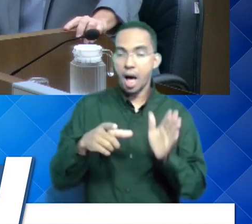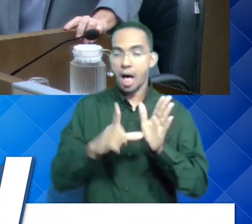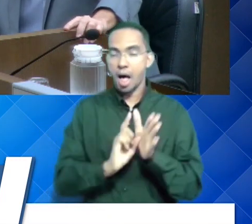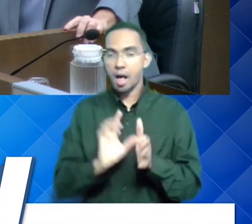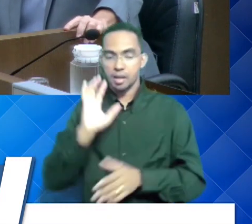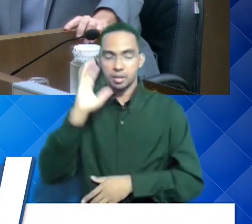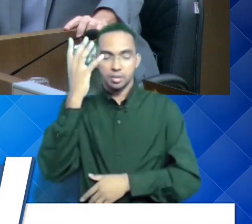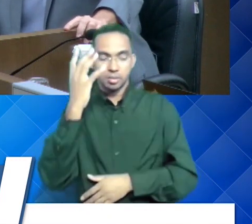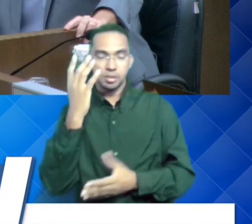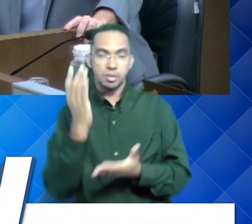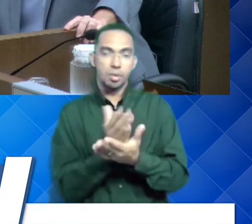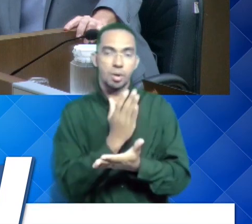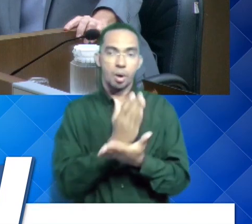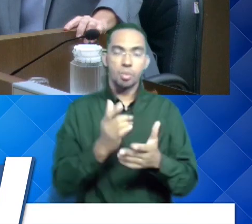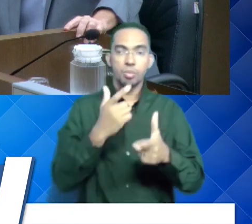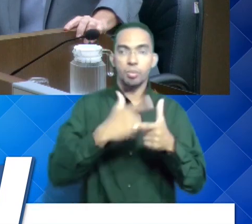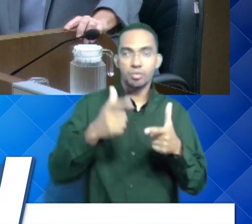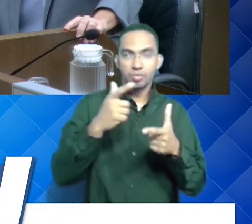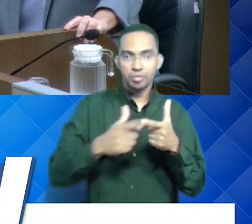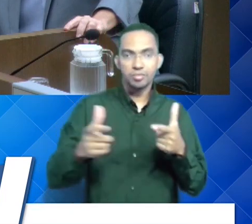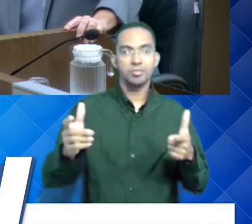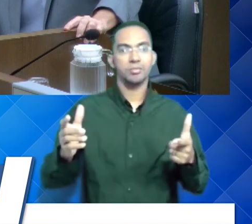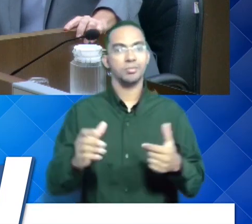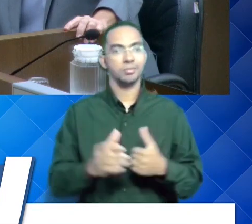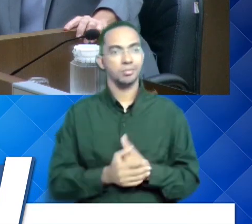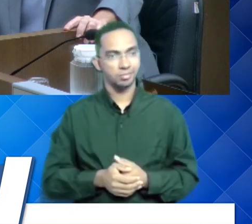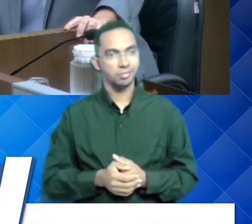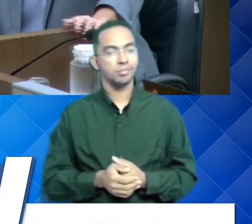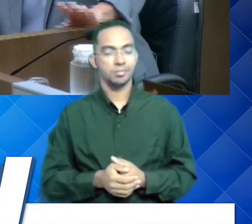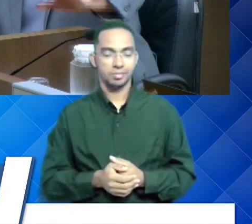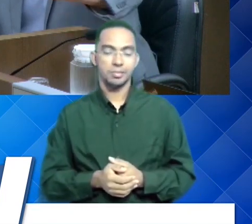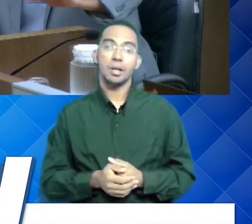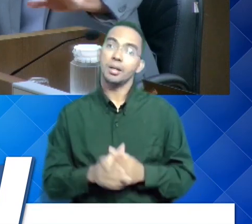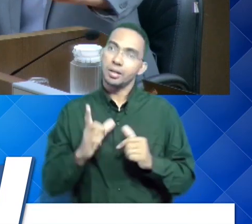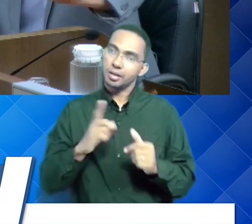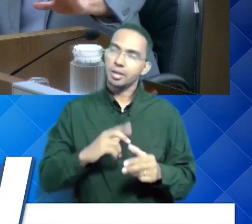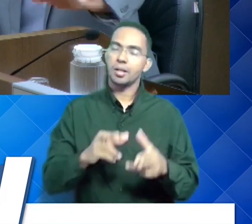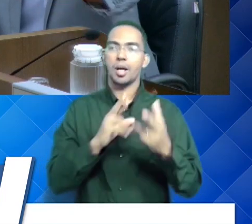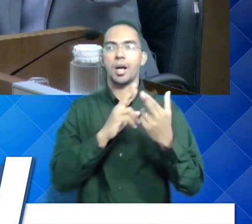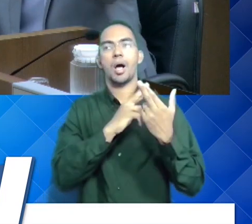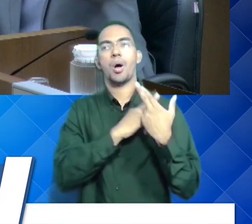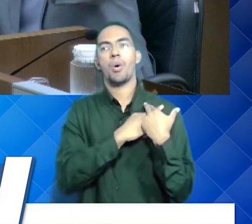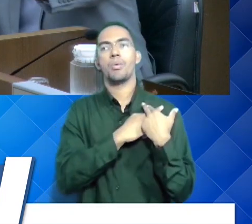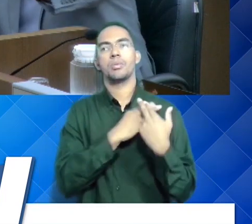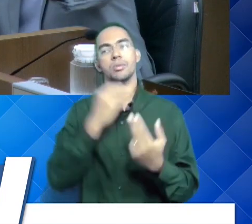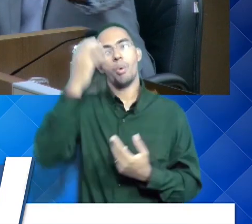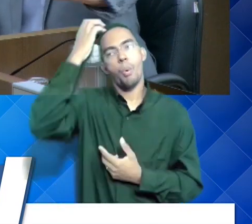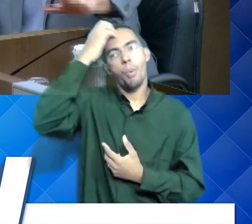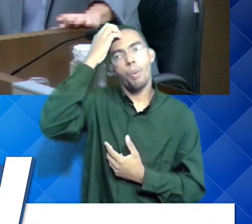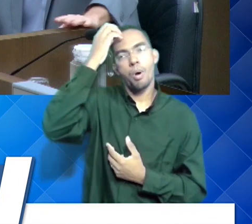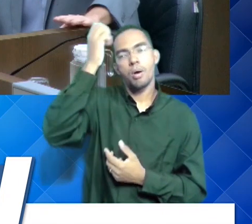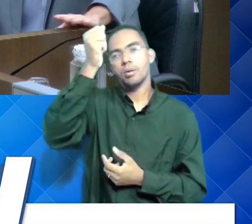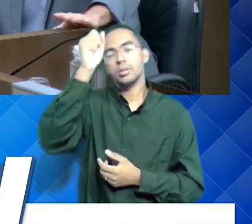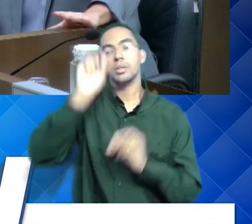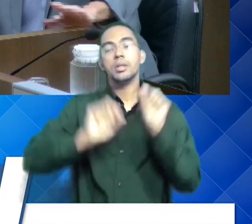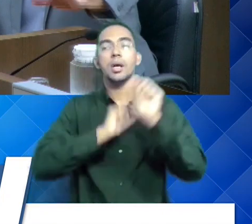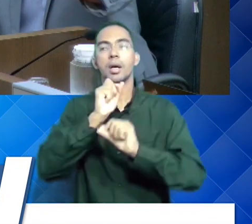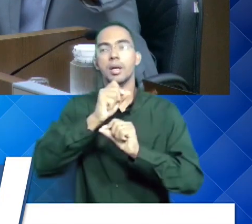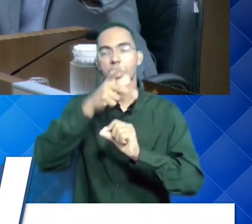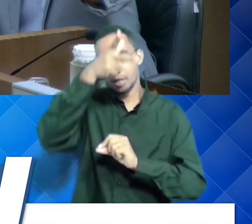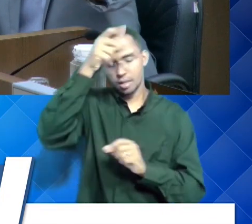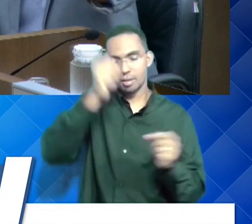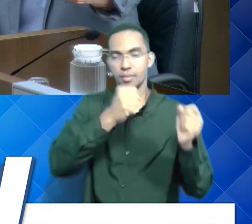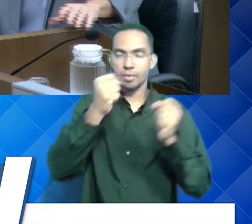alguma coisa, e recaia toda a culpa no poder público.